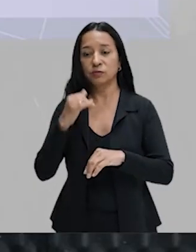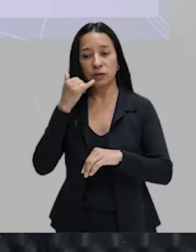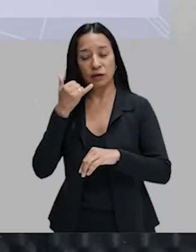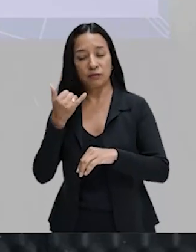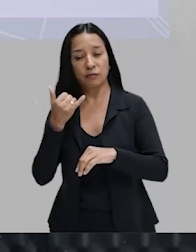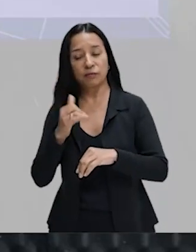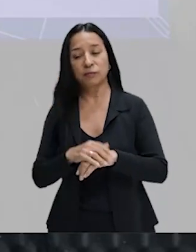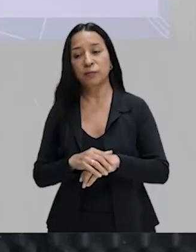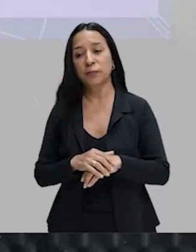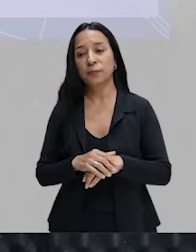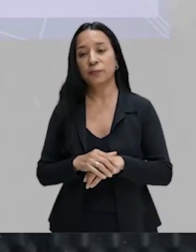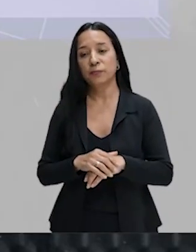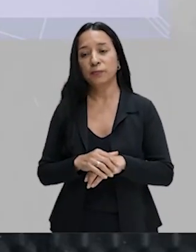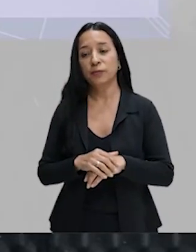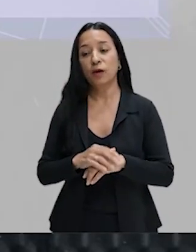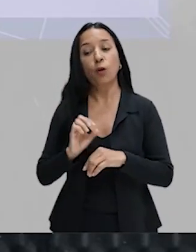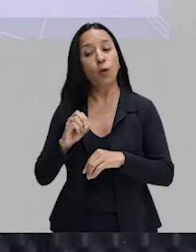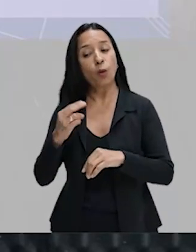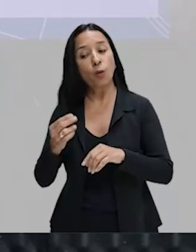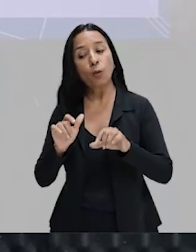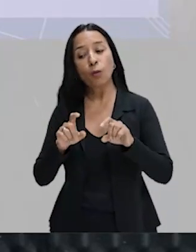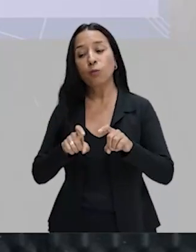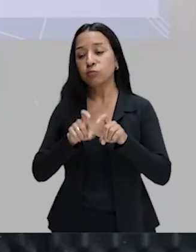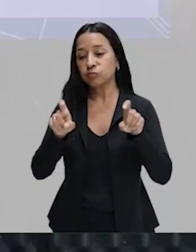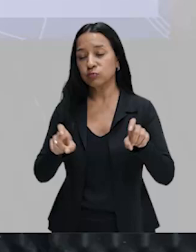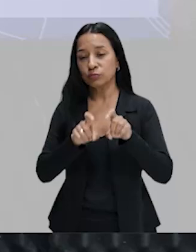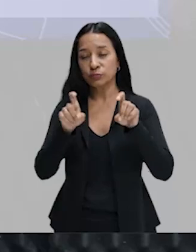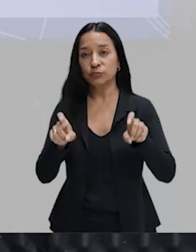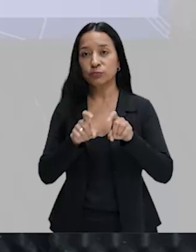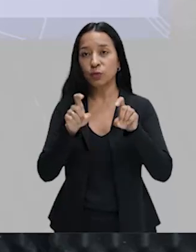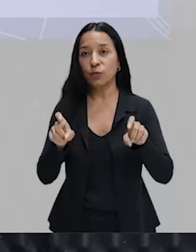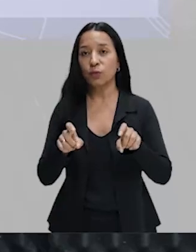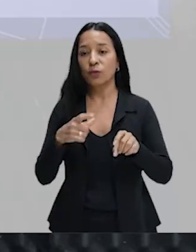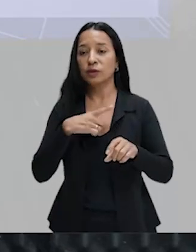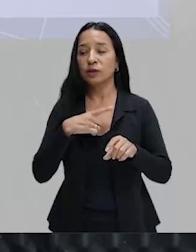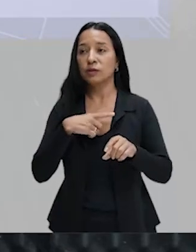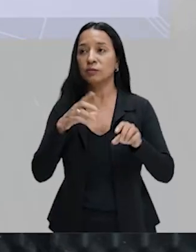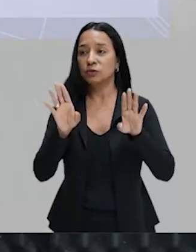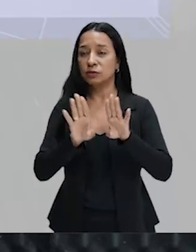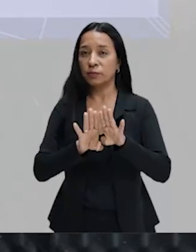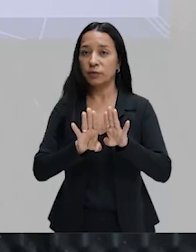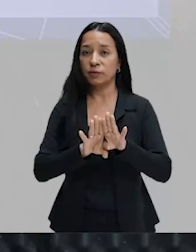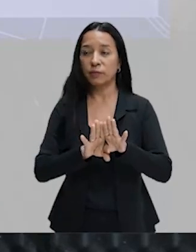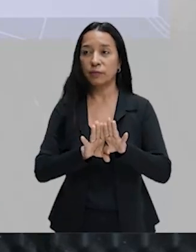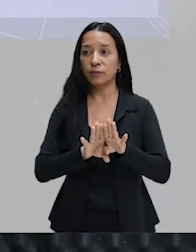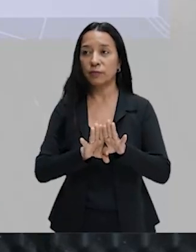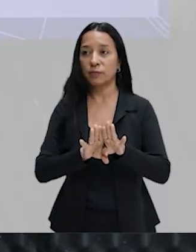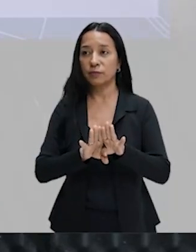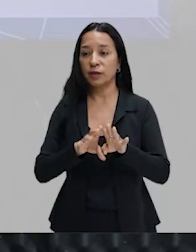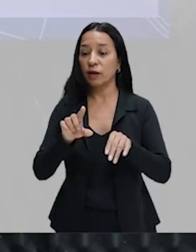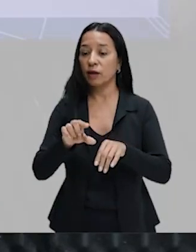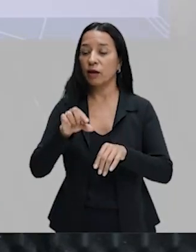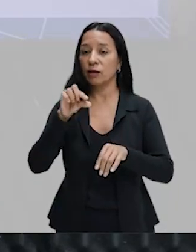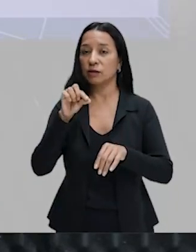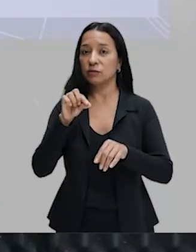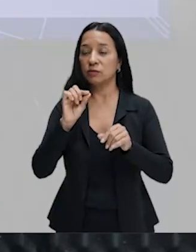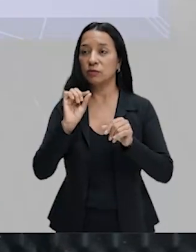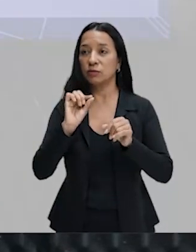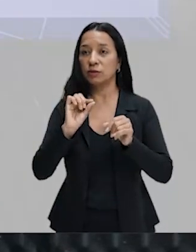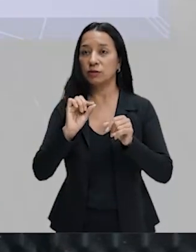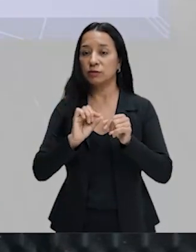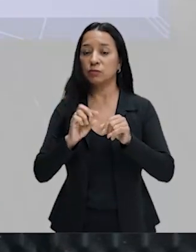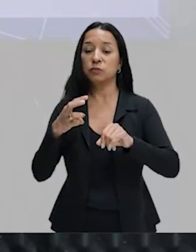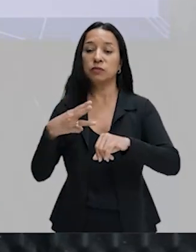nós utilizamos o WhatsApp no nosso computador. Nós temos até a opção de utilizar